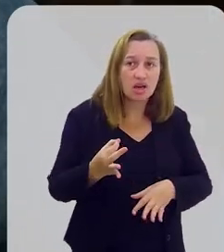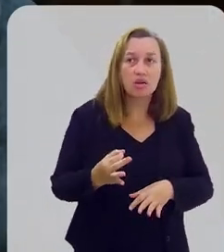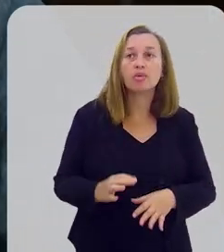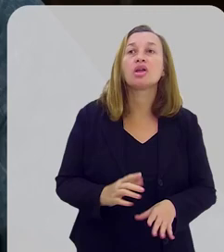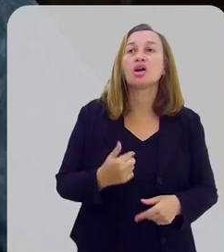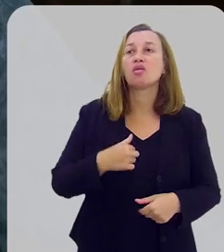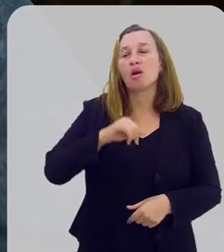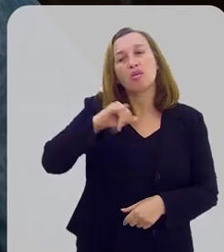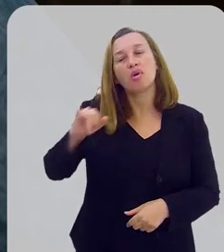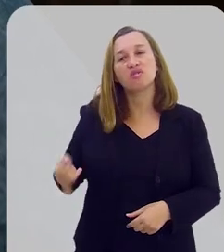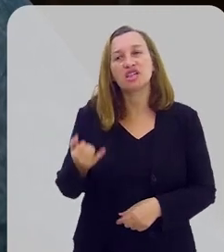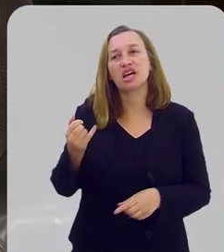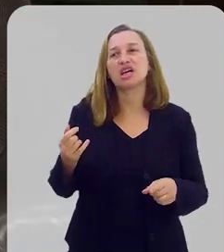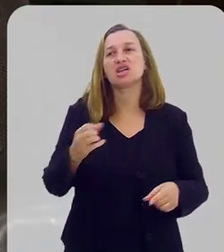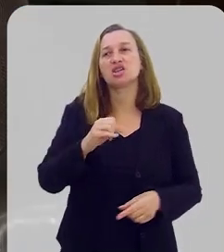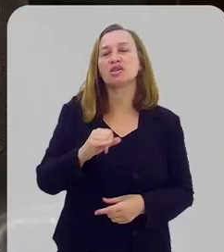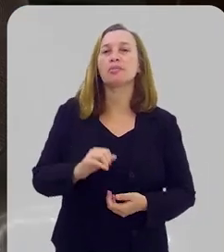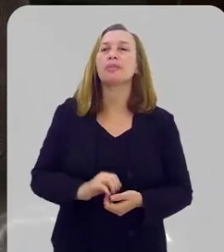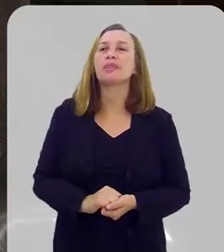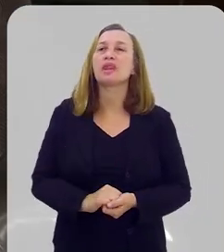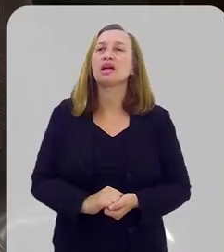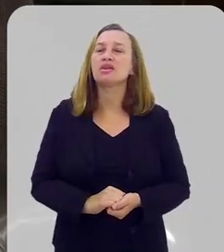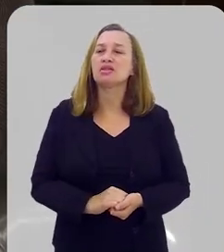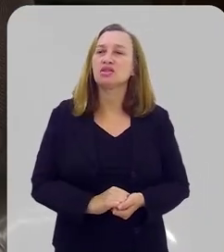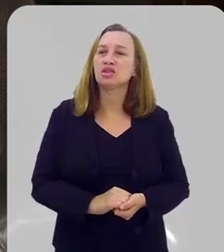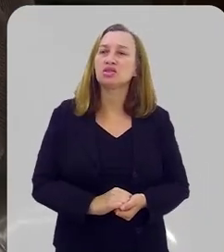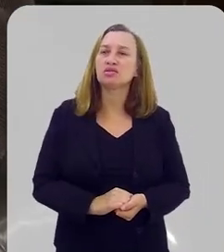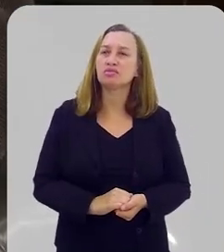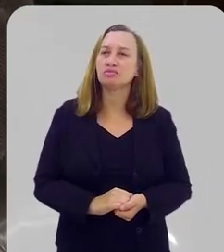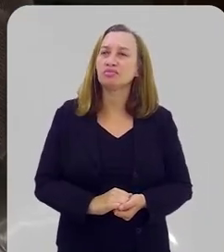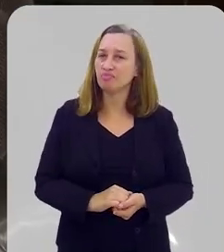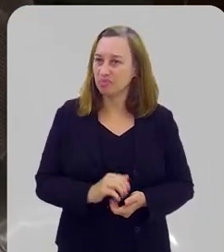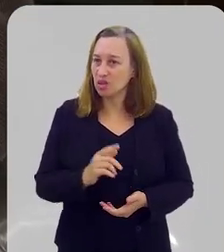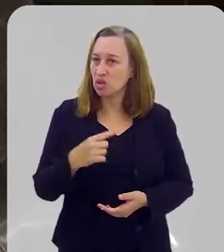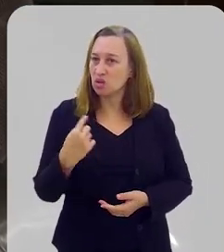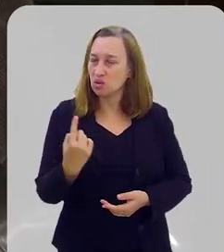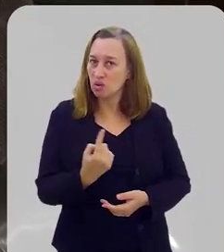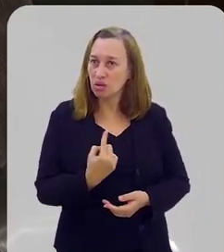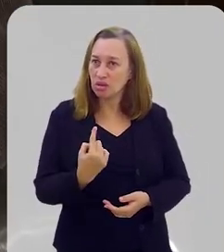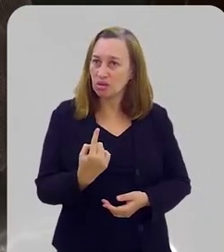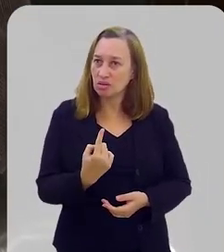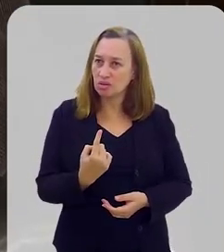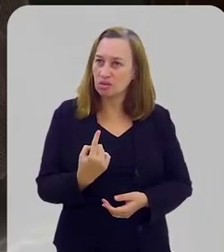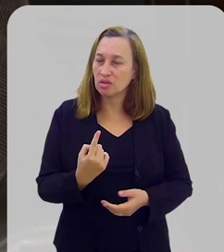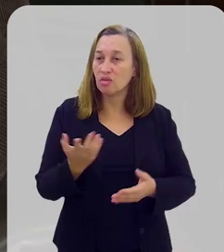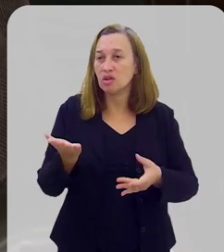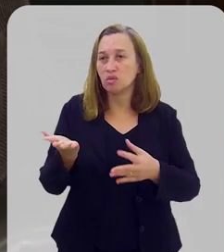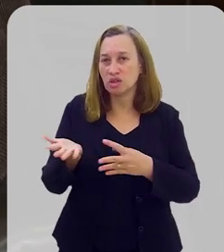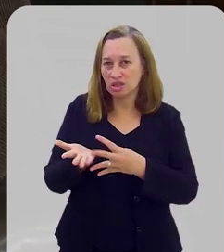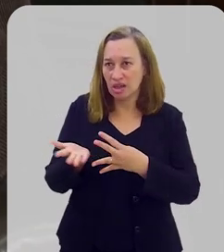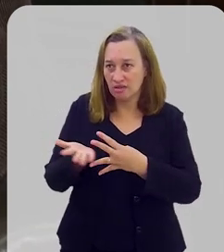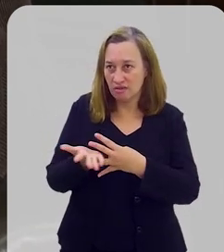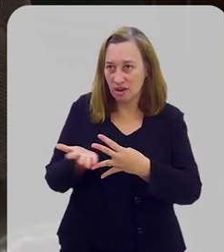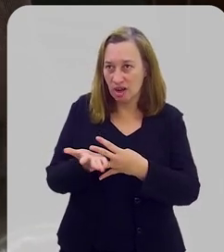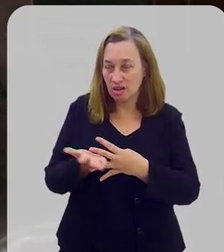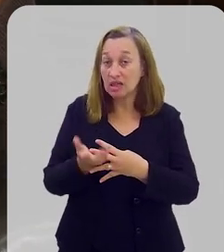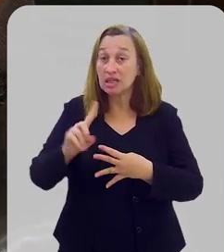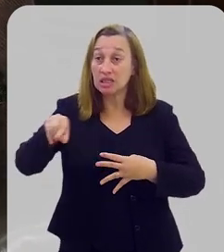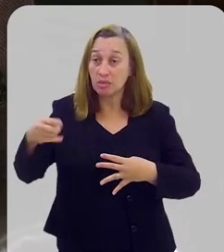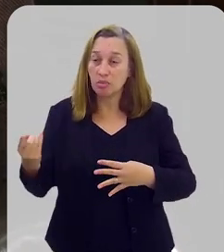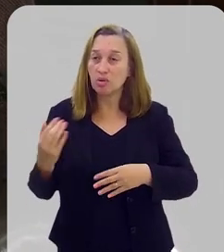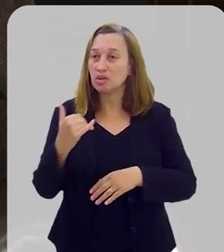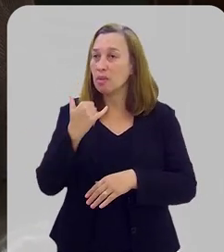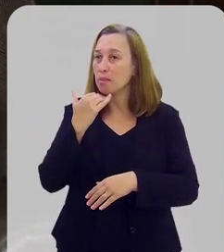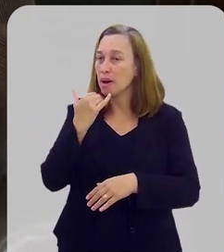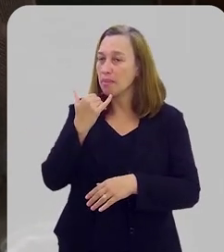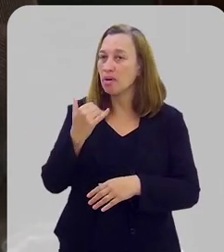nem sabe eu vou aproveitar eu vou aproveitar joia vou pegar aqui esse processo já já nós vamos fazer um intervalo que daqui a pouco eu